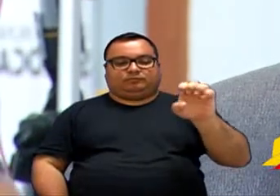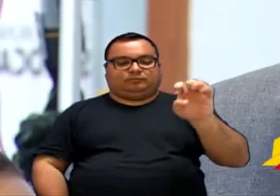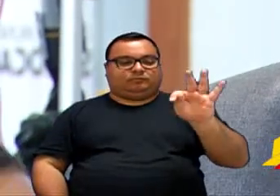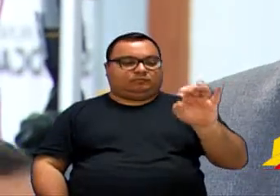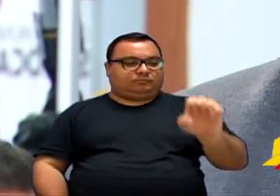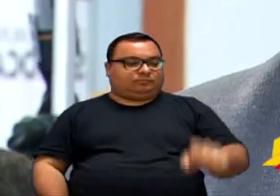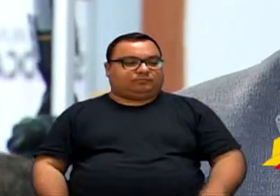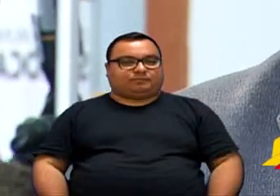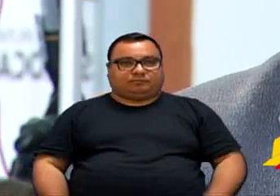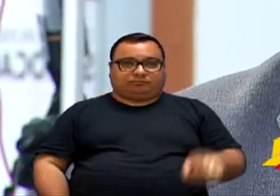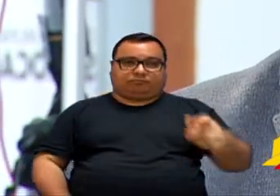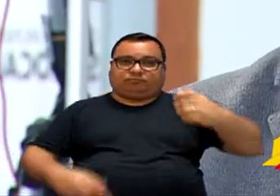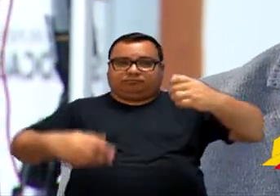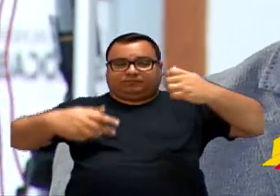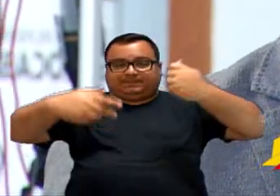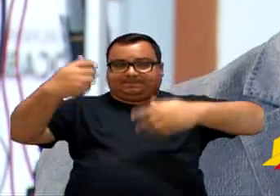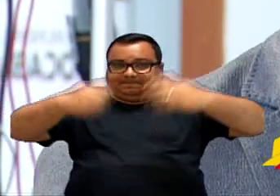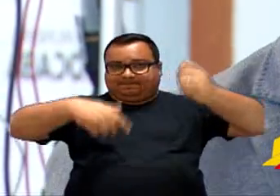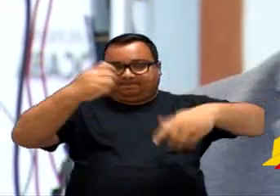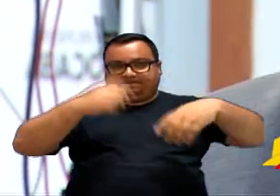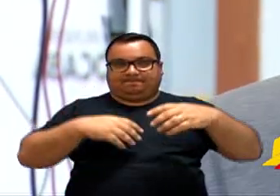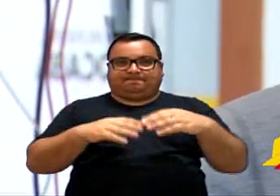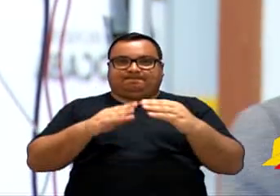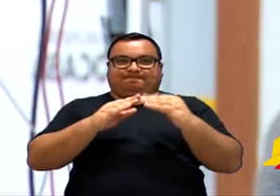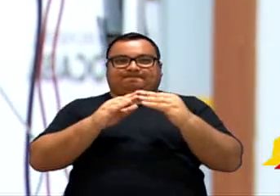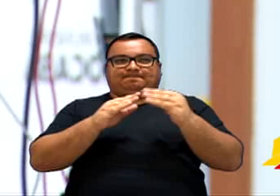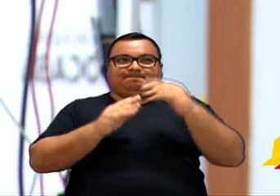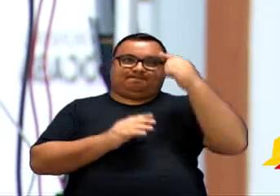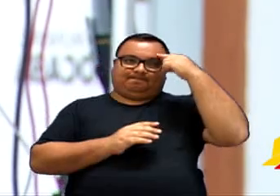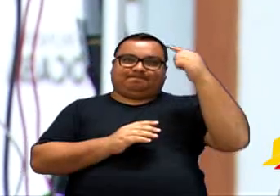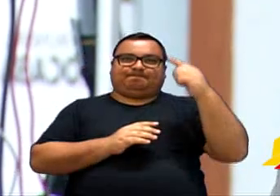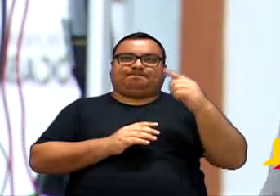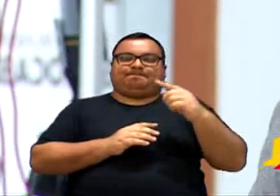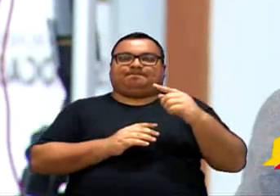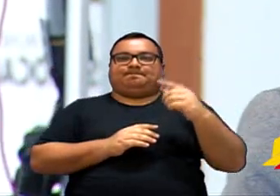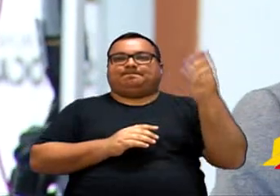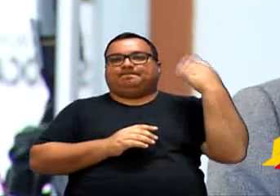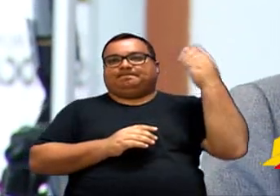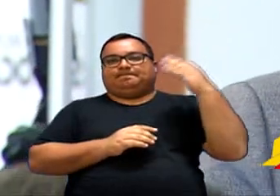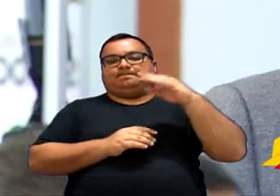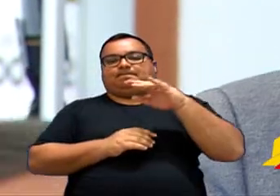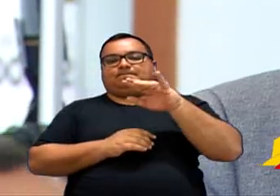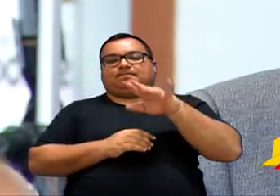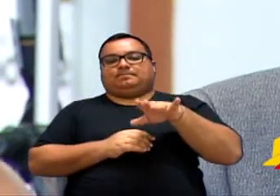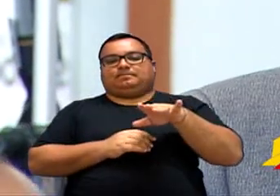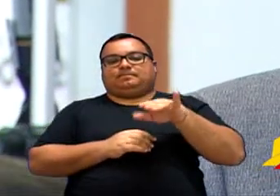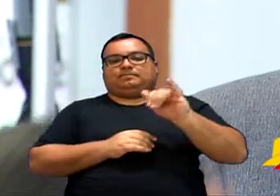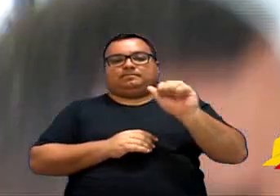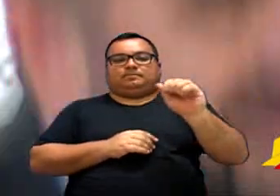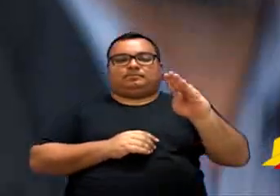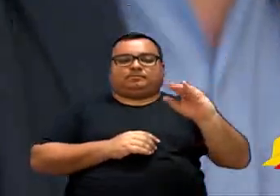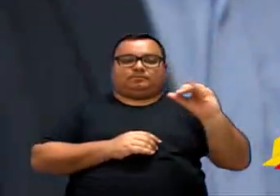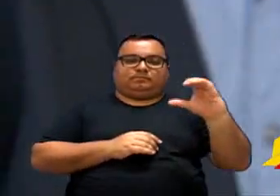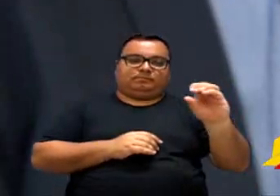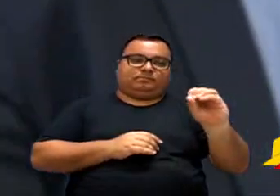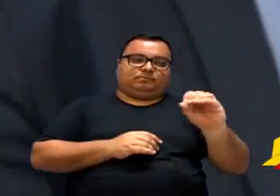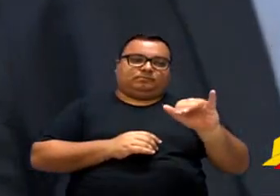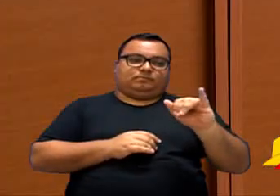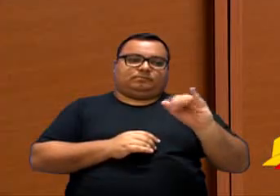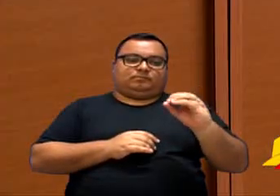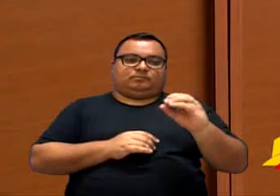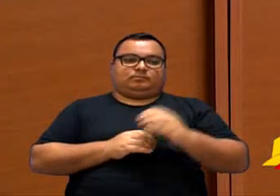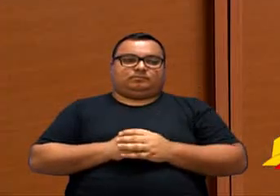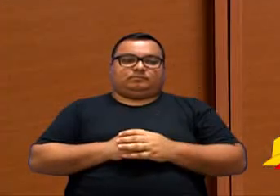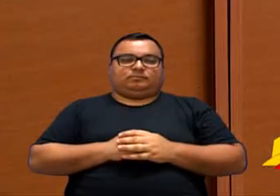Como você falou, né, lembrando o nosso querido amigo, que já foi vereador dessa casa, Iabico, uma coisa, outra coisa, outra coisa. Está